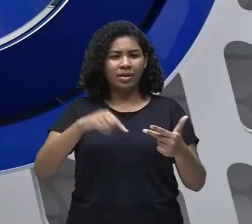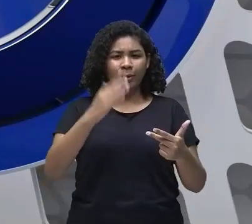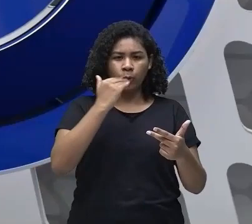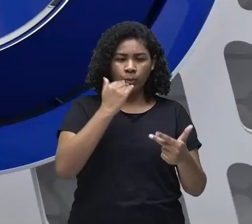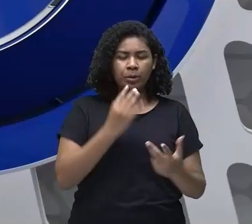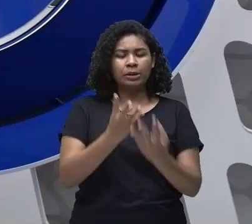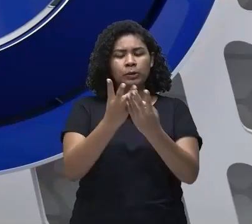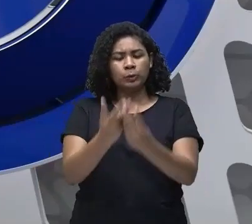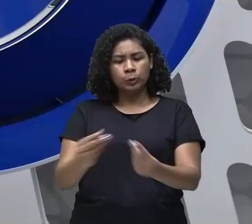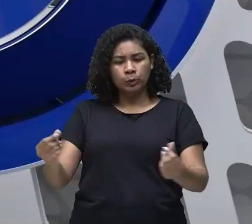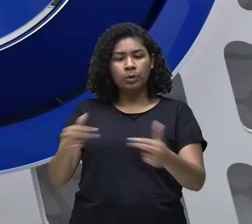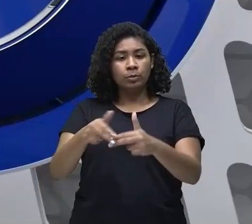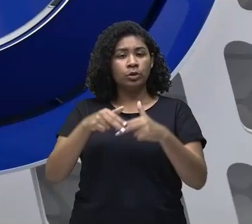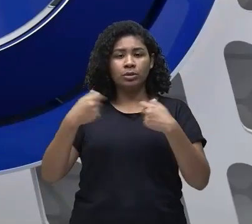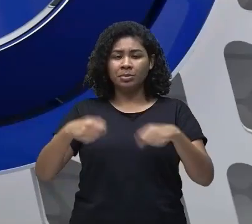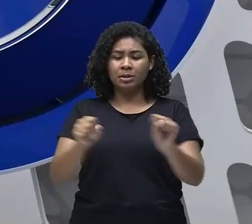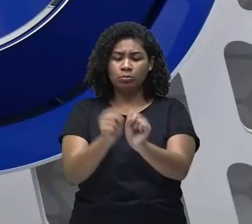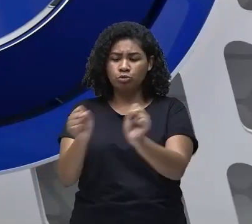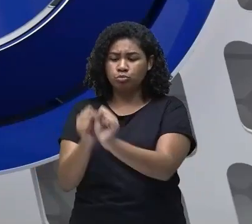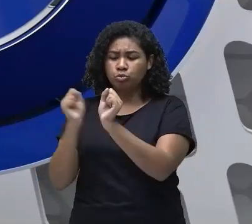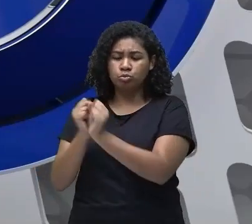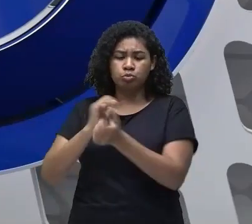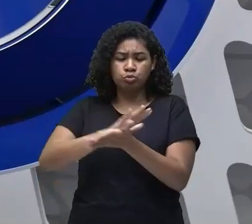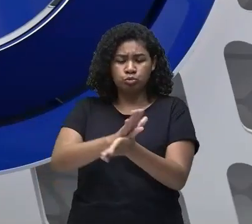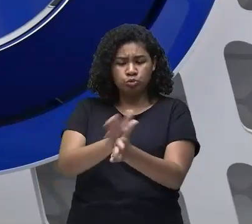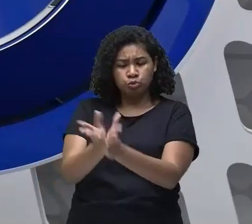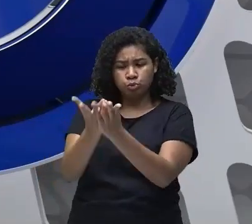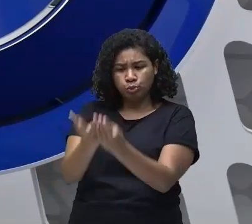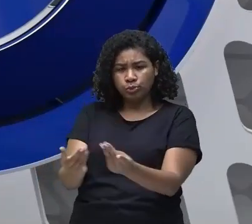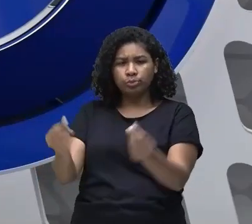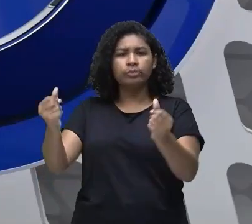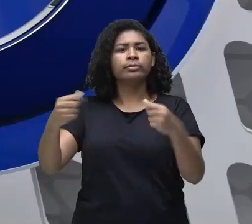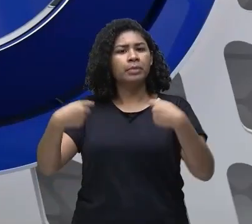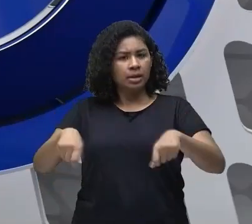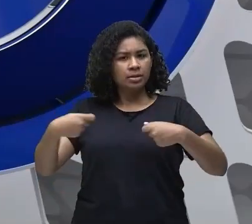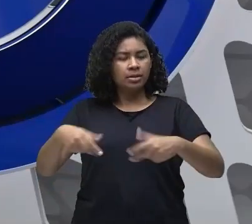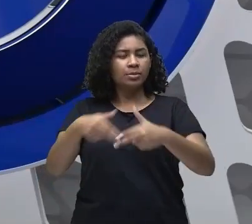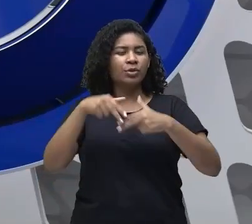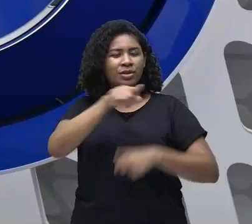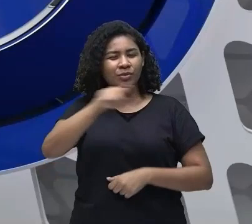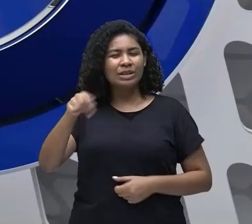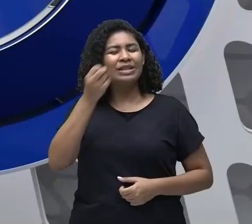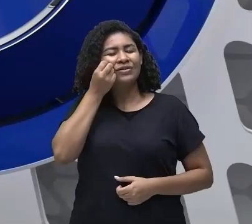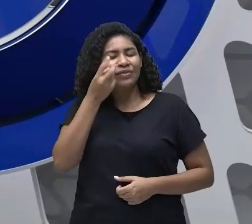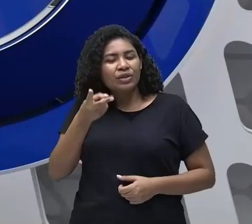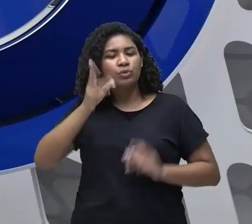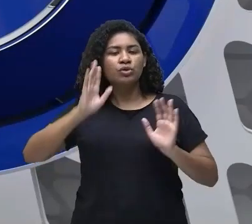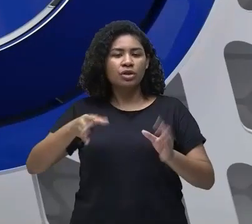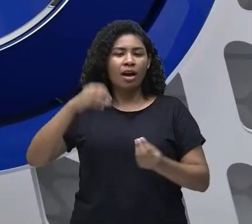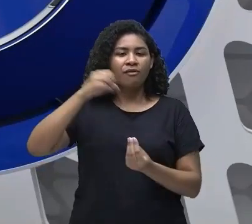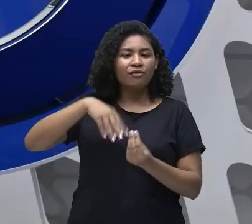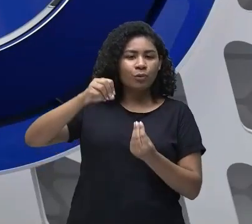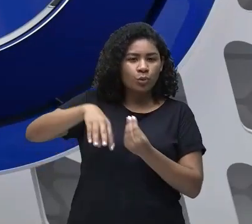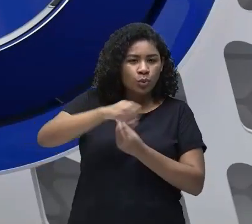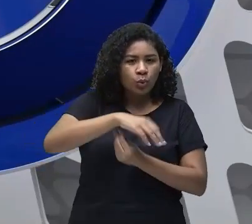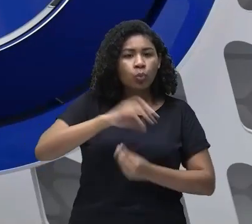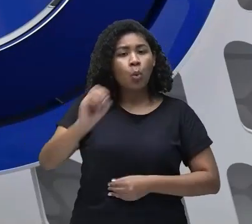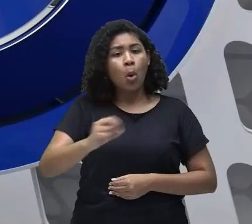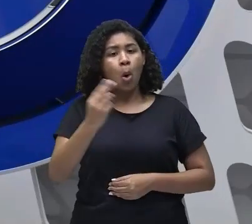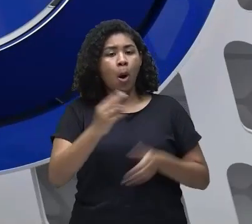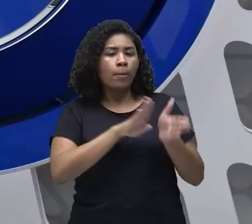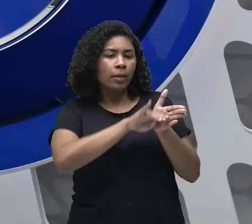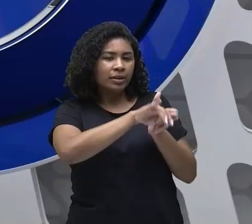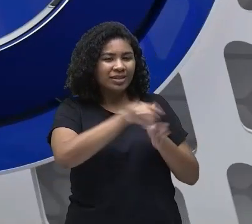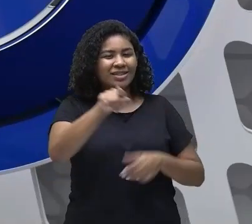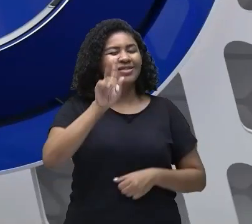precisa destruir isso, né? E você com certeza já viu a ação de fungos e bactérias. Lembra que quando